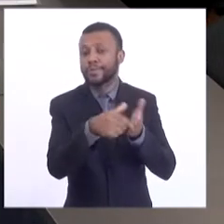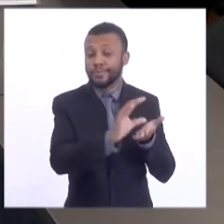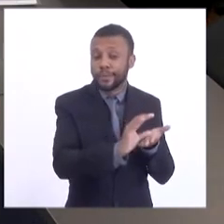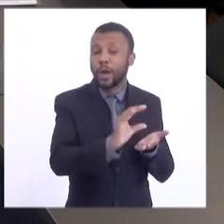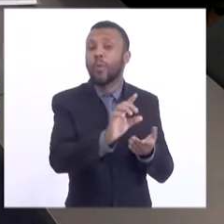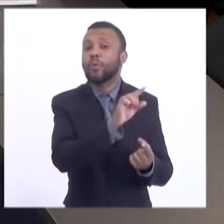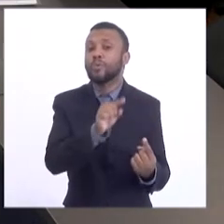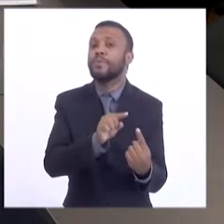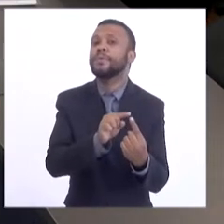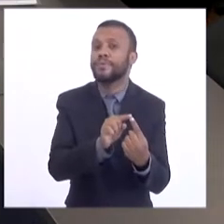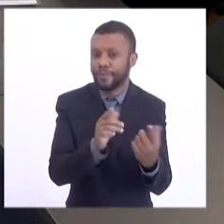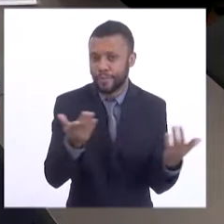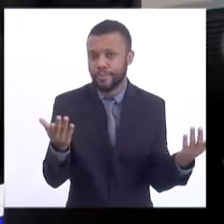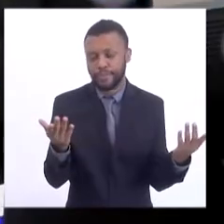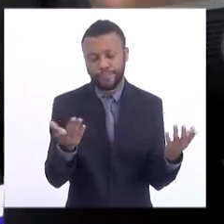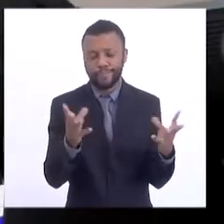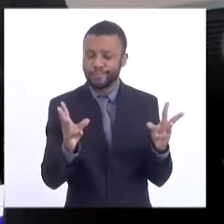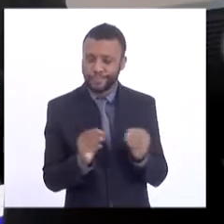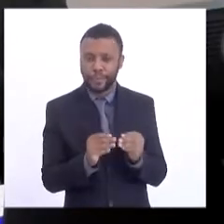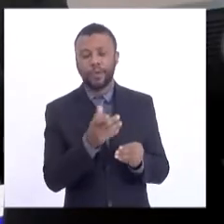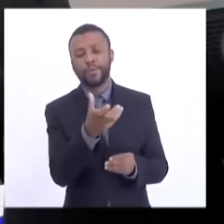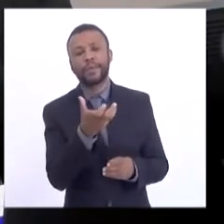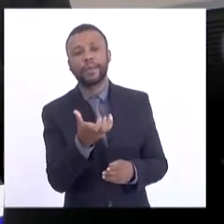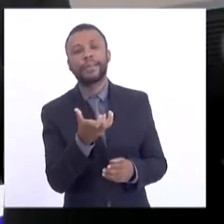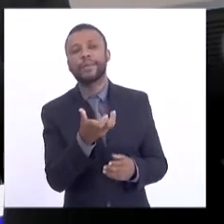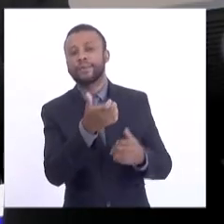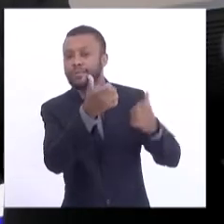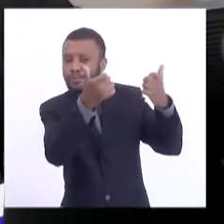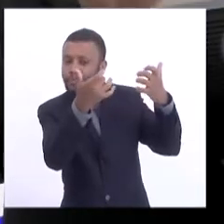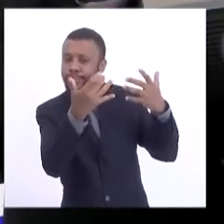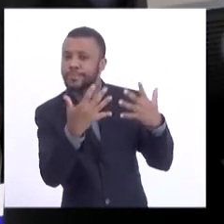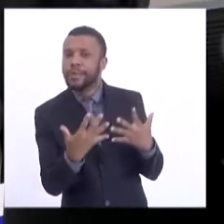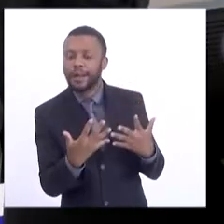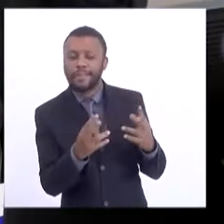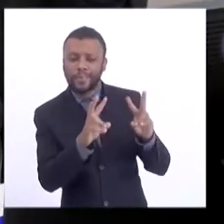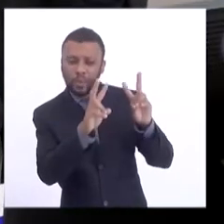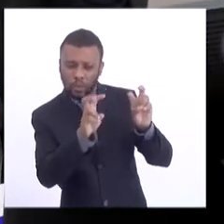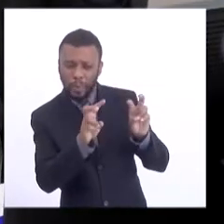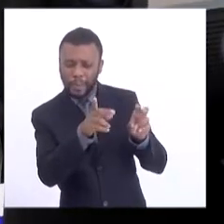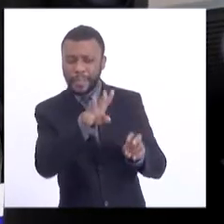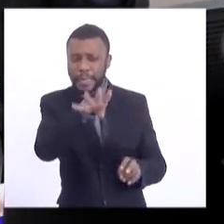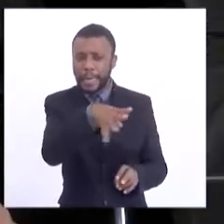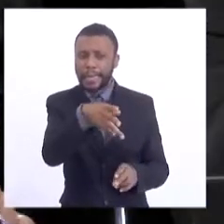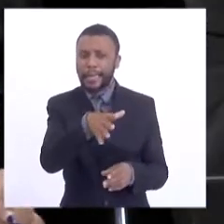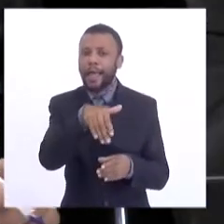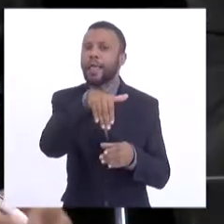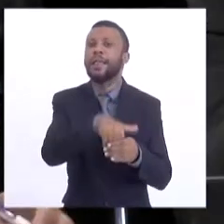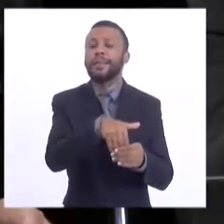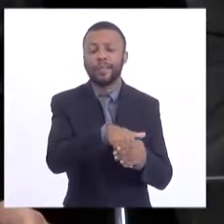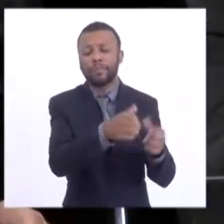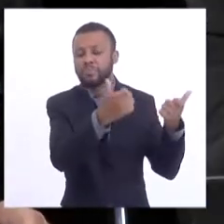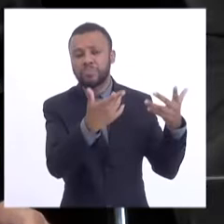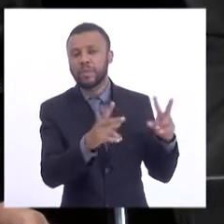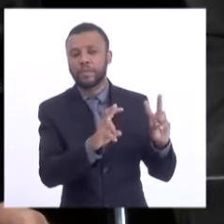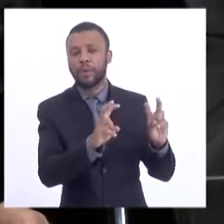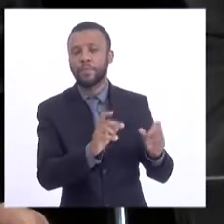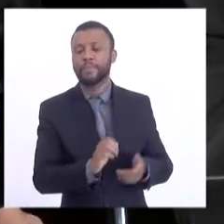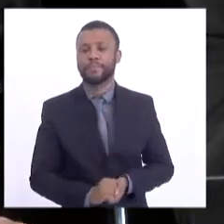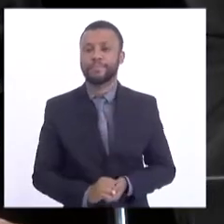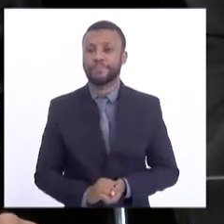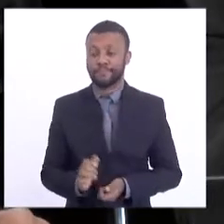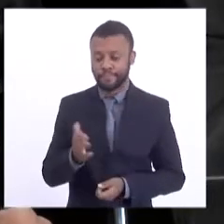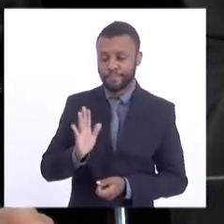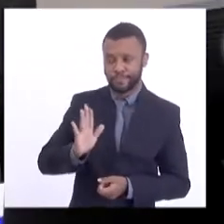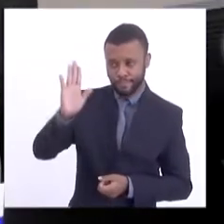recursos enfim gostaria que o Senhor pudesse nos dizer algo sobre isso só um minutinho eu